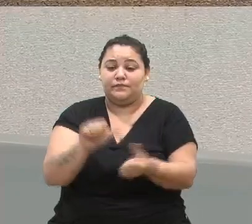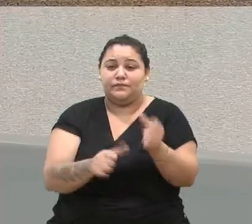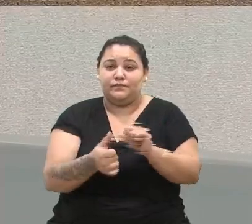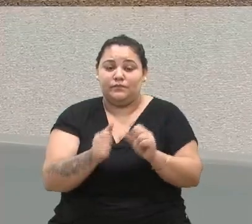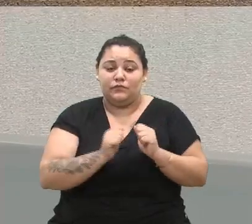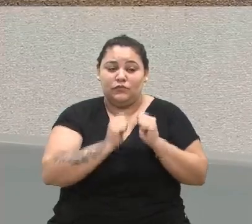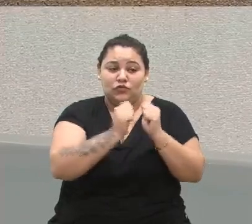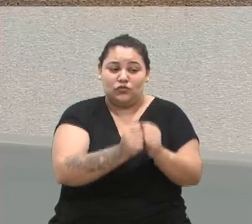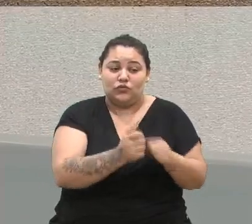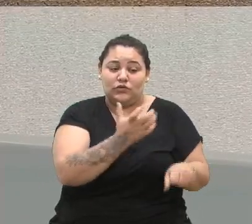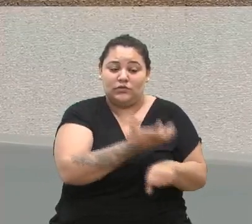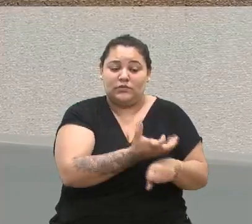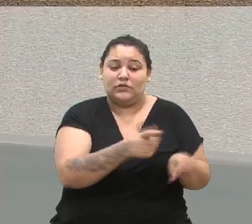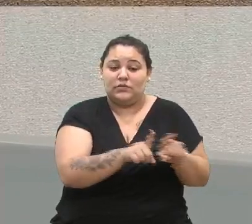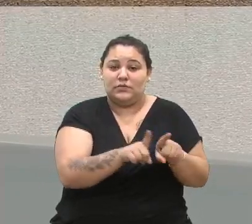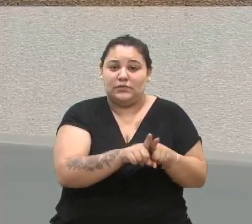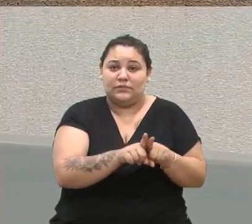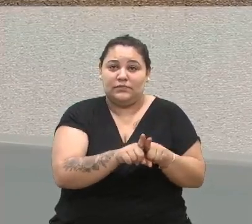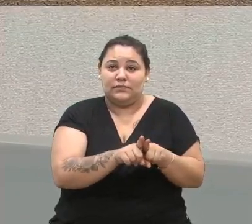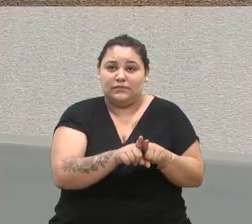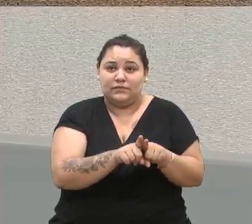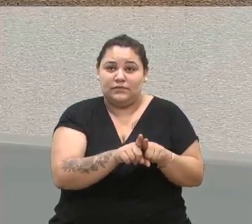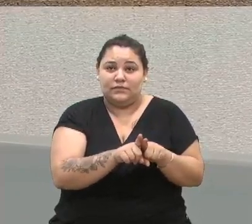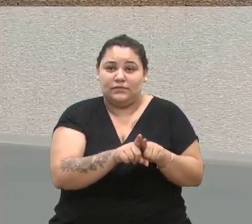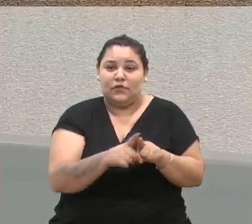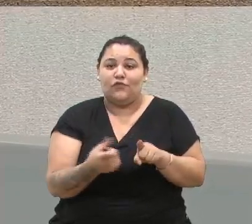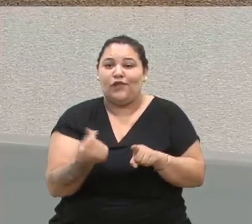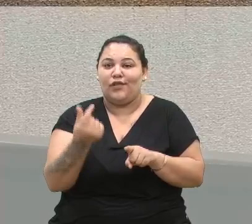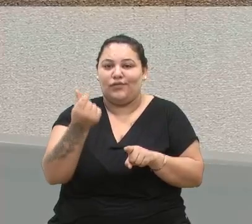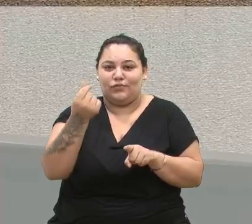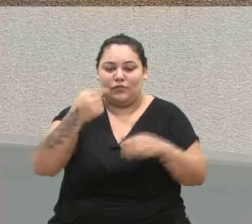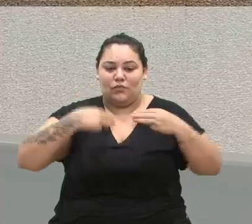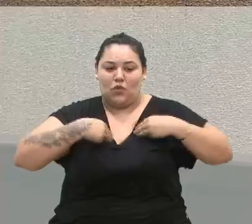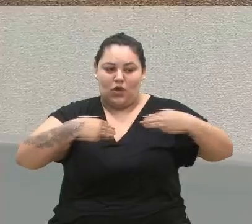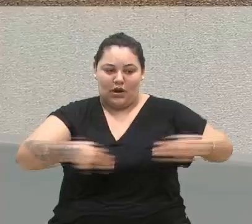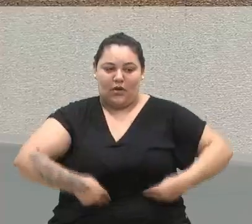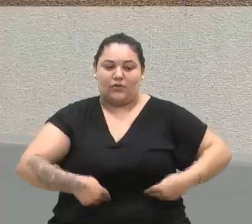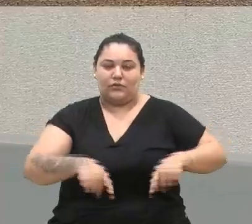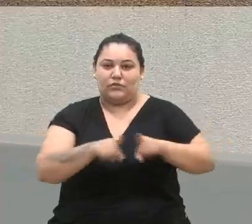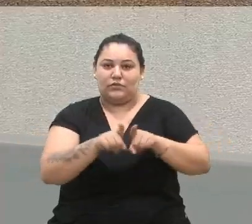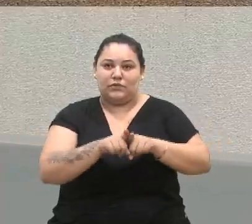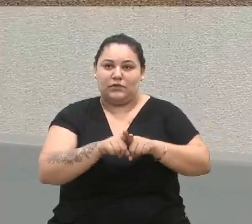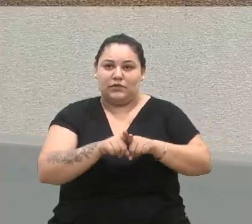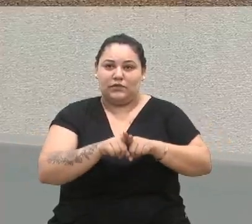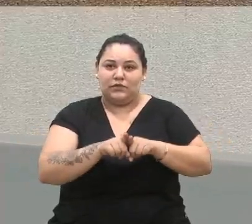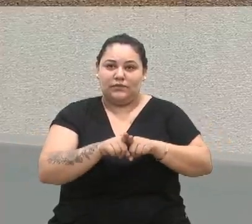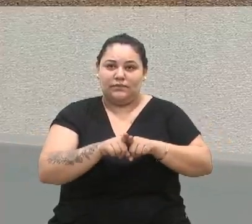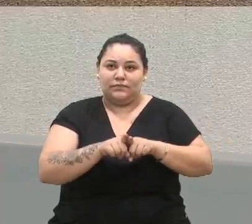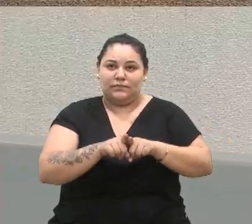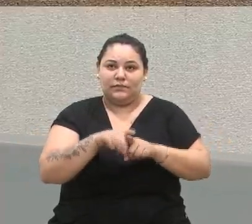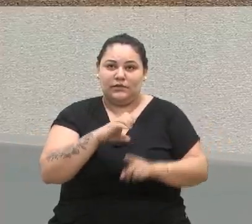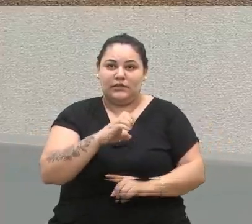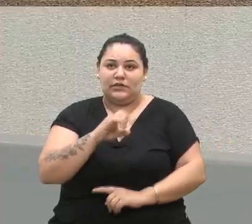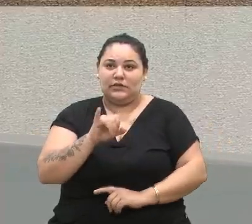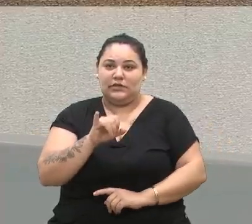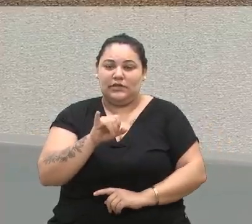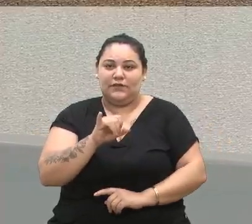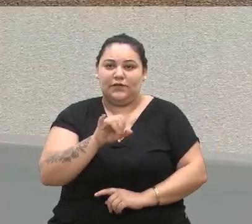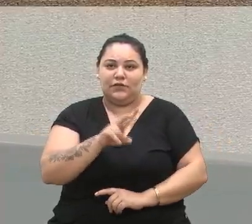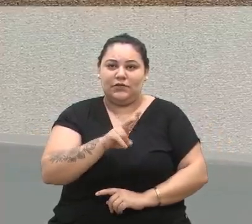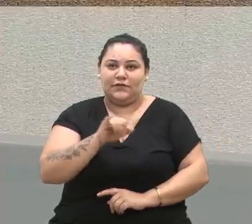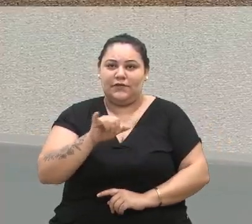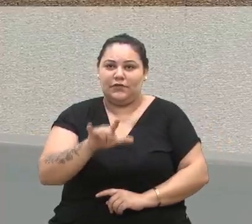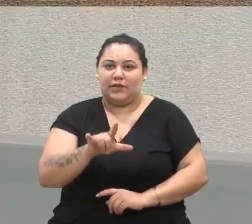de disciplina e hierarquia, com valores morais, cívicos e éticos. E também é bom lembrar que o